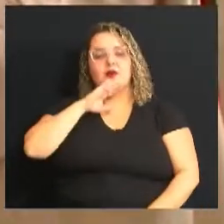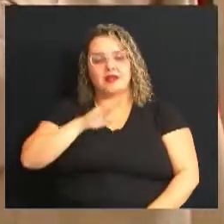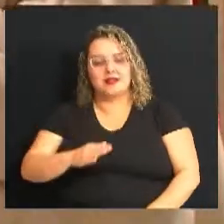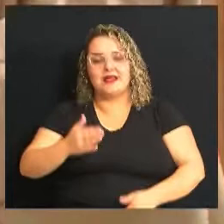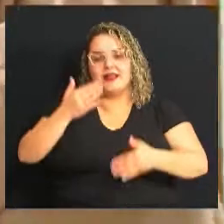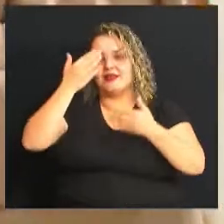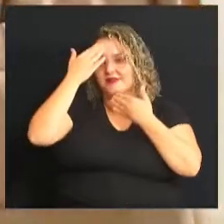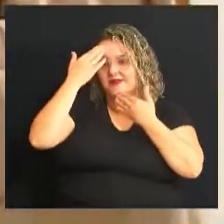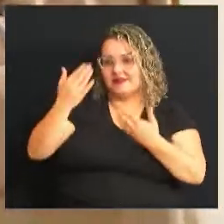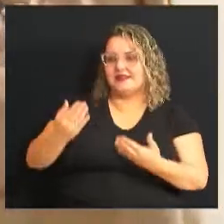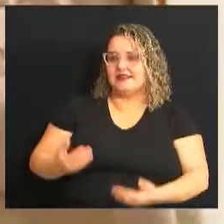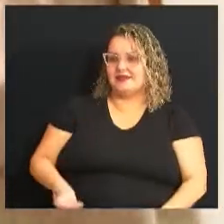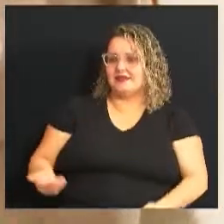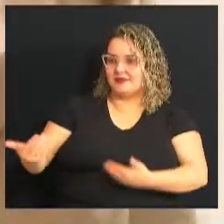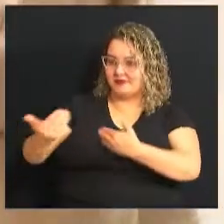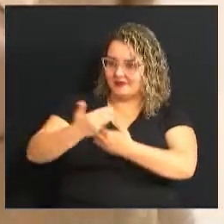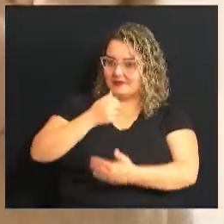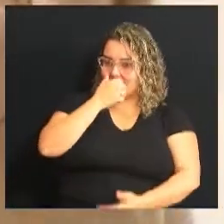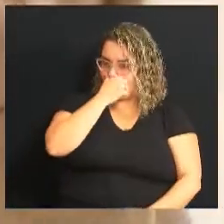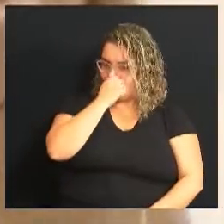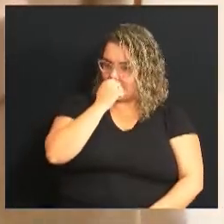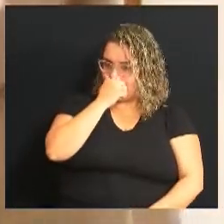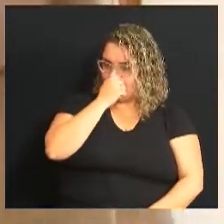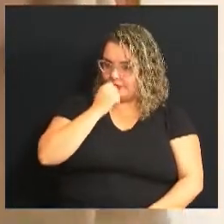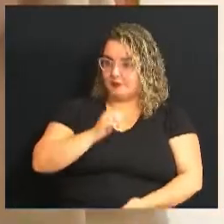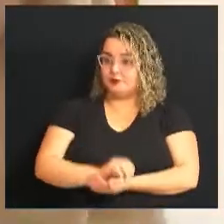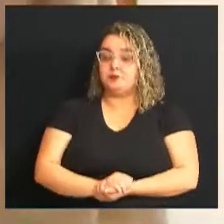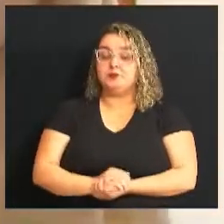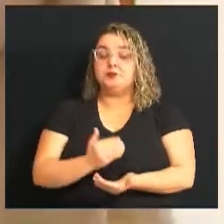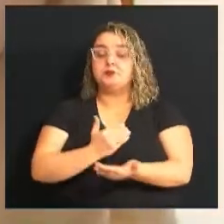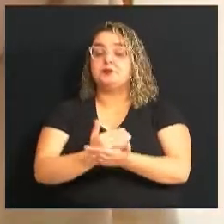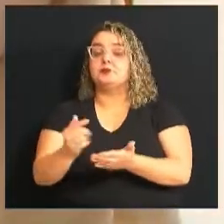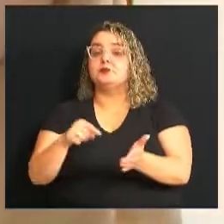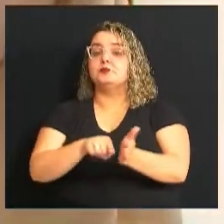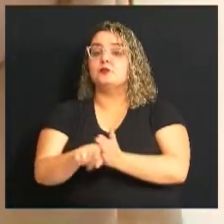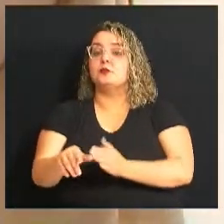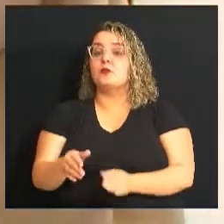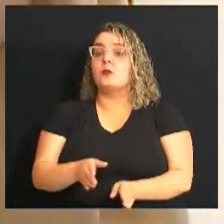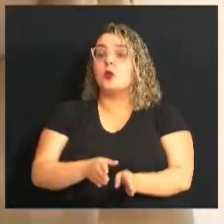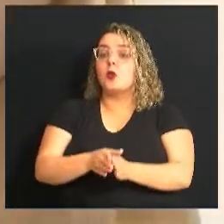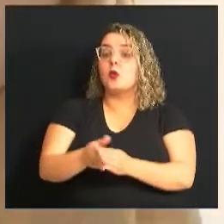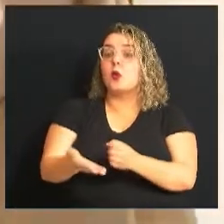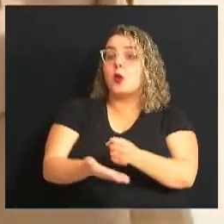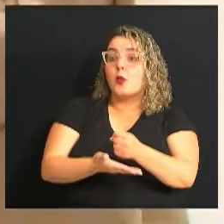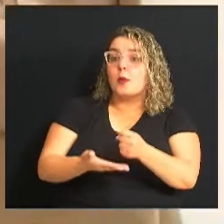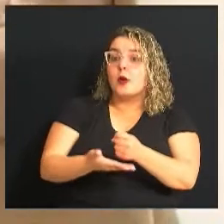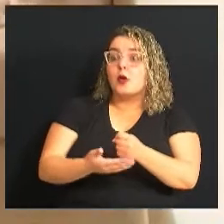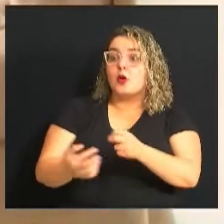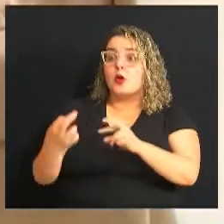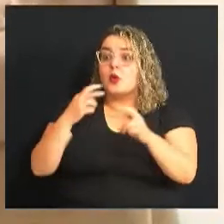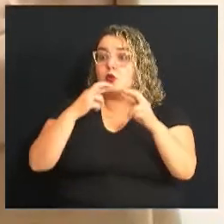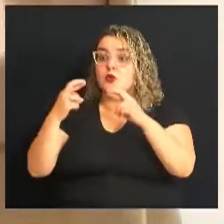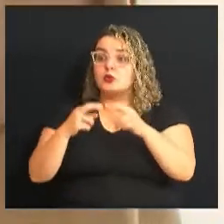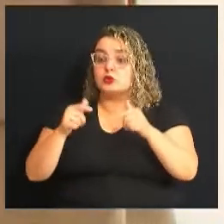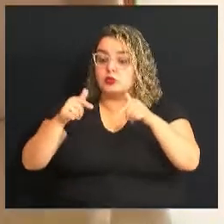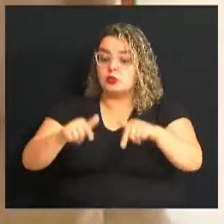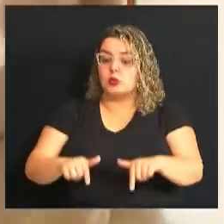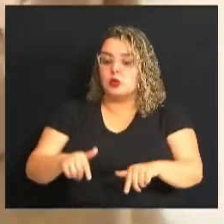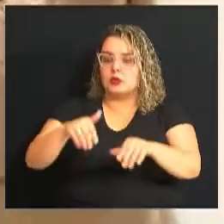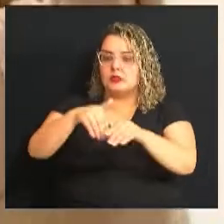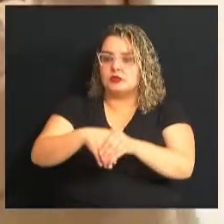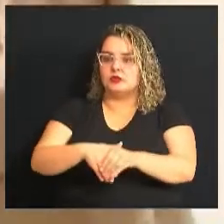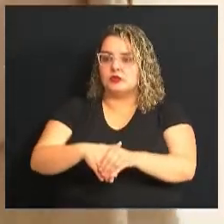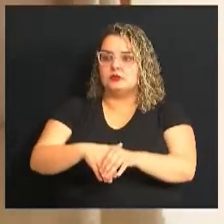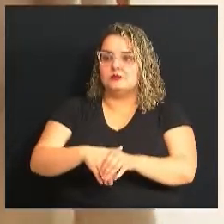Eu que agradeço a participação. Começo perguntando de uma recomendação básica, que é consulta de local de votação. Aquela pessoa